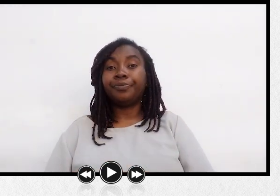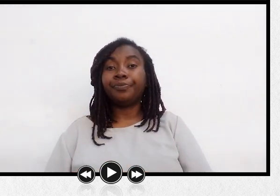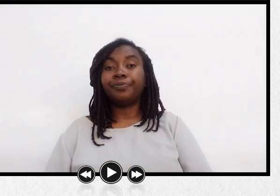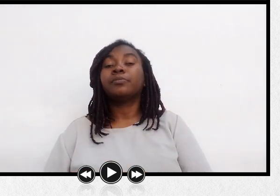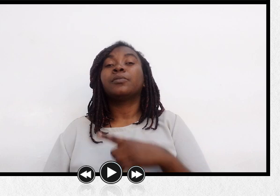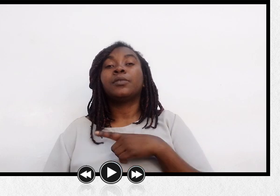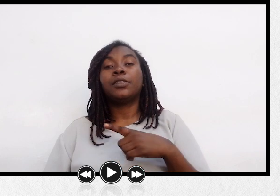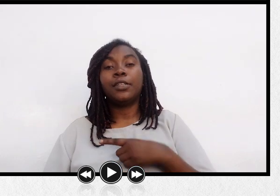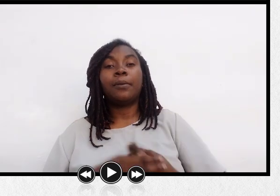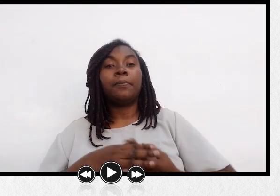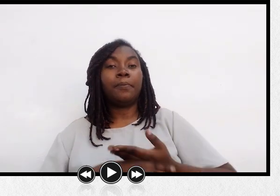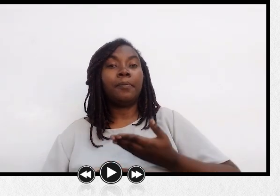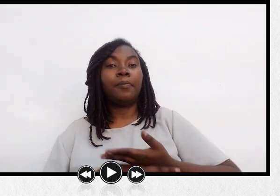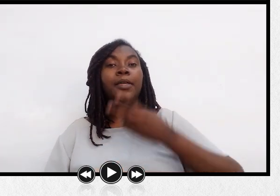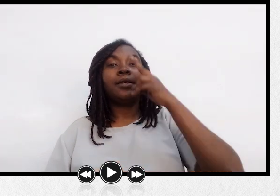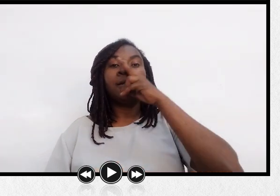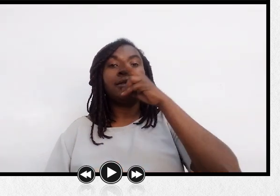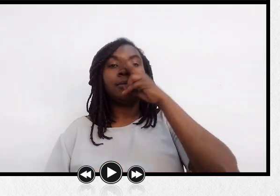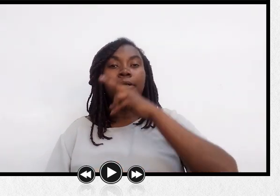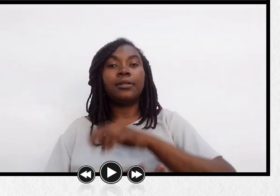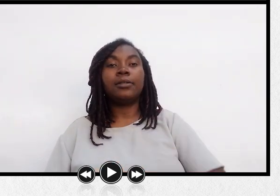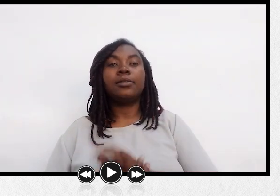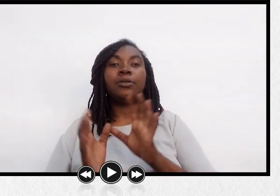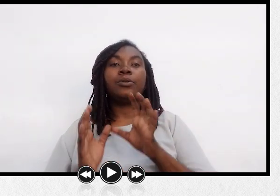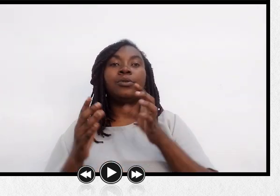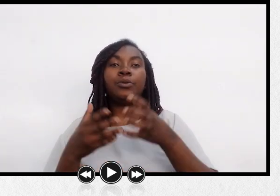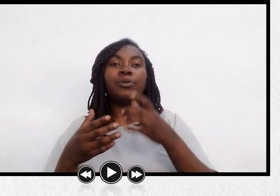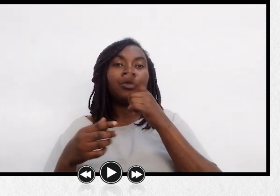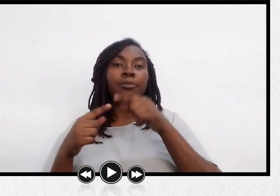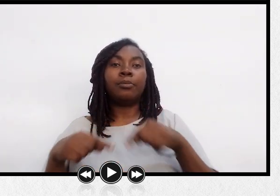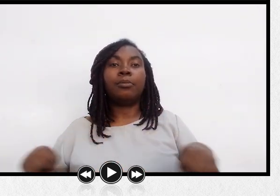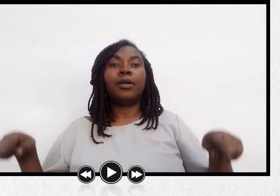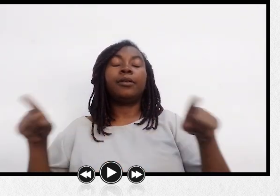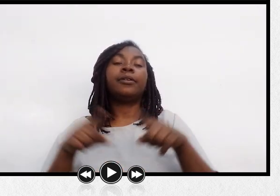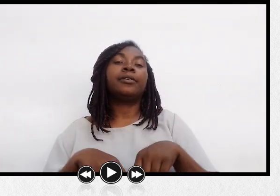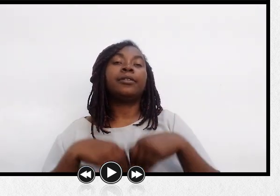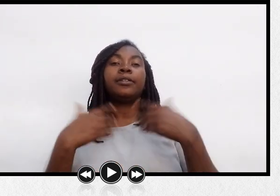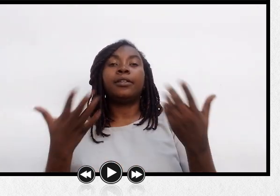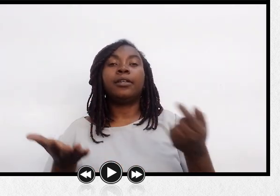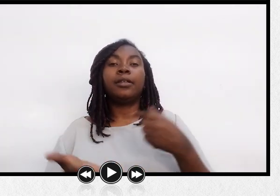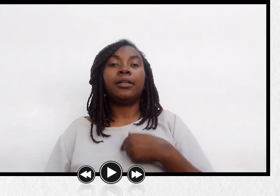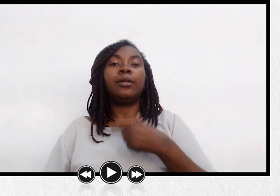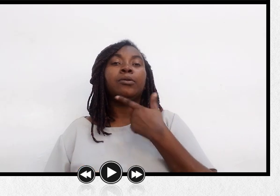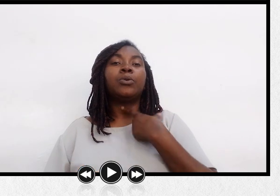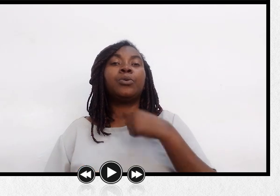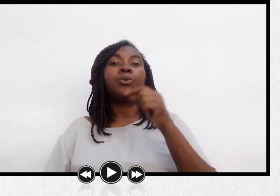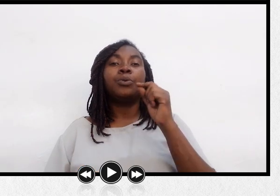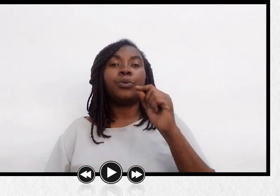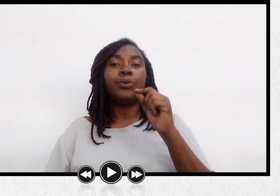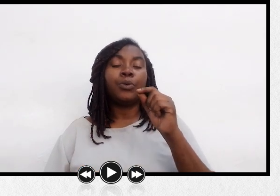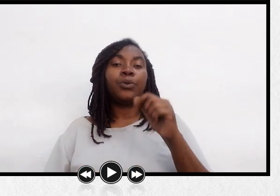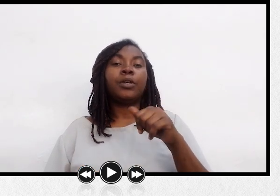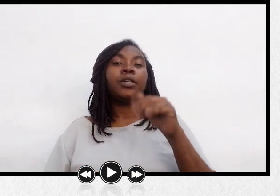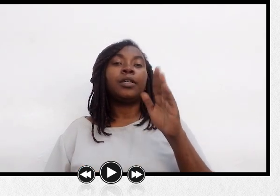uma participação significativa no nosso comitê de bacias. Enfim, o que eu desejo, quem estiver